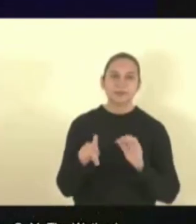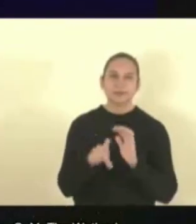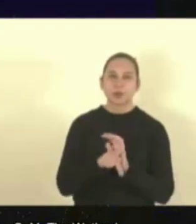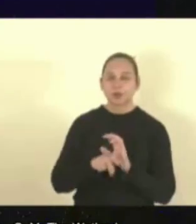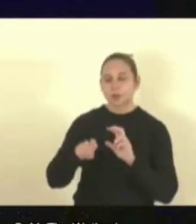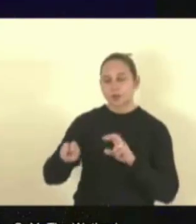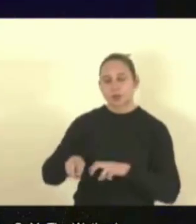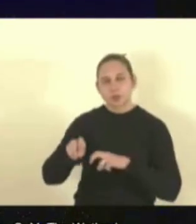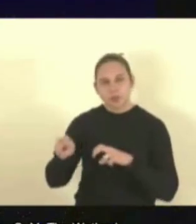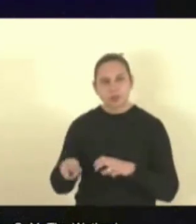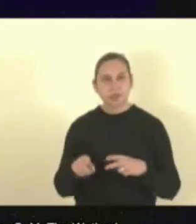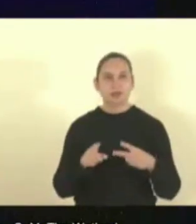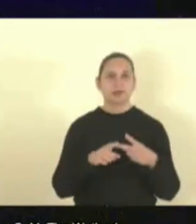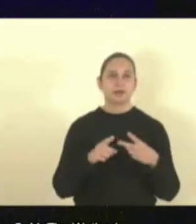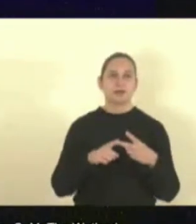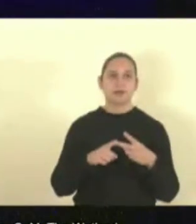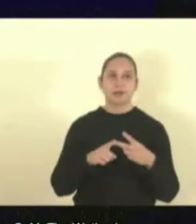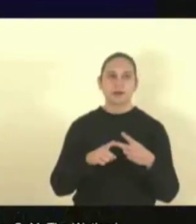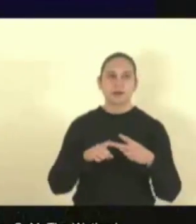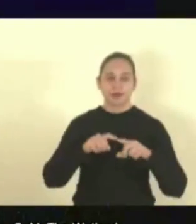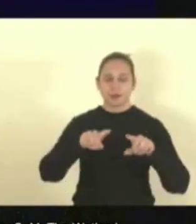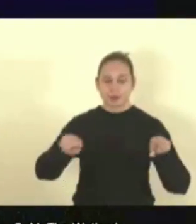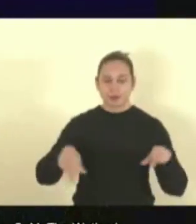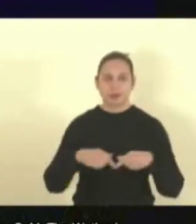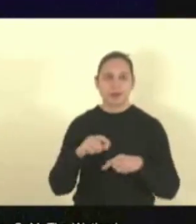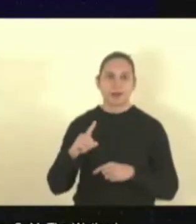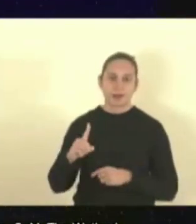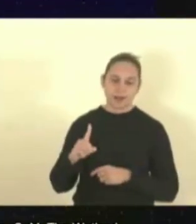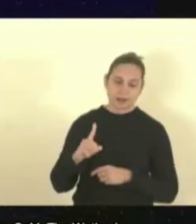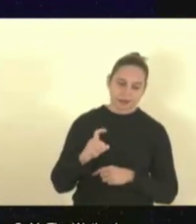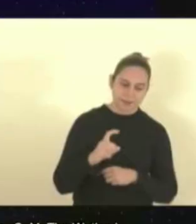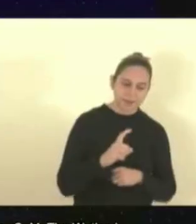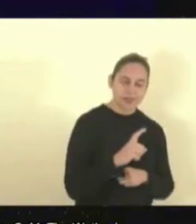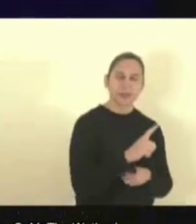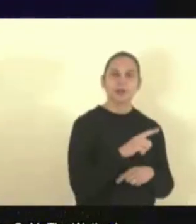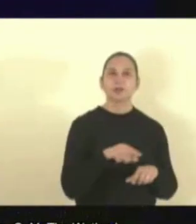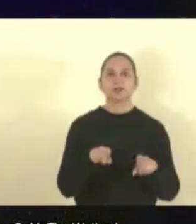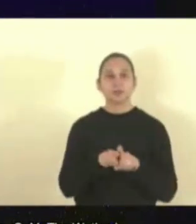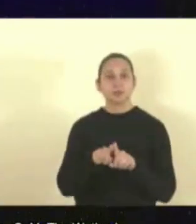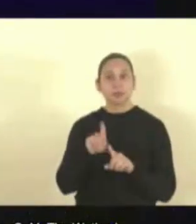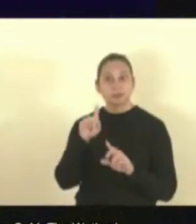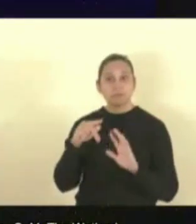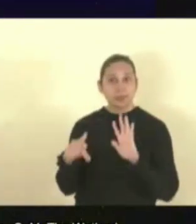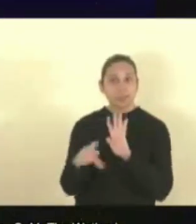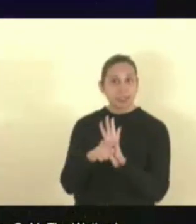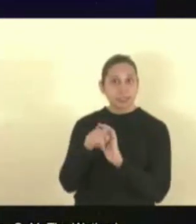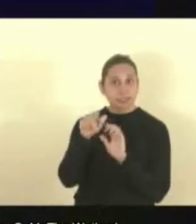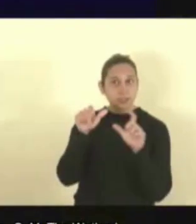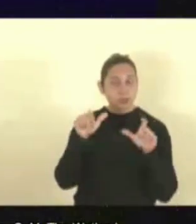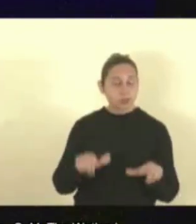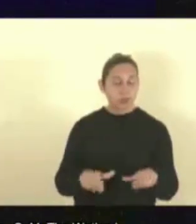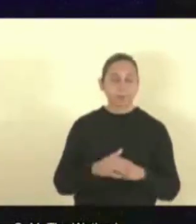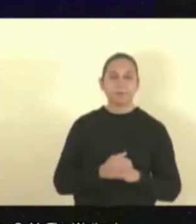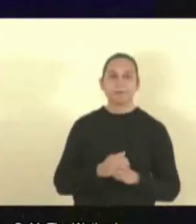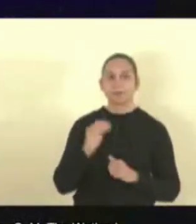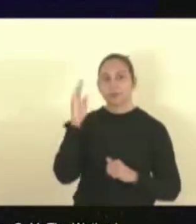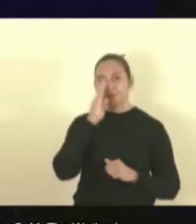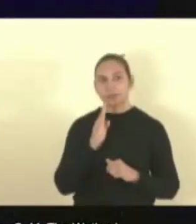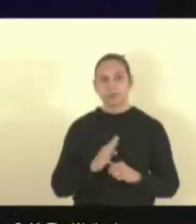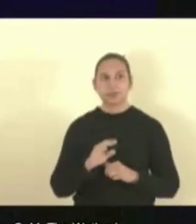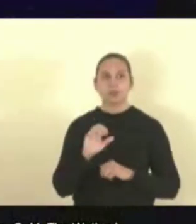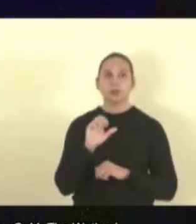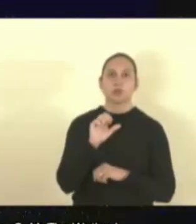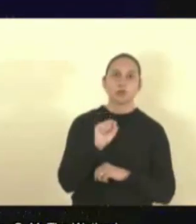de piscicultura, né, que também fazem parte desses sistemas, né. Enfim, o Brasil é bastante grande, são 8,5 milhões de